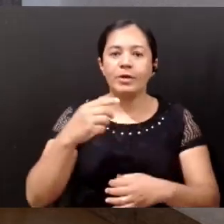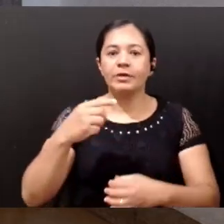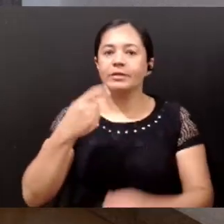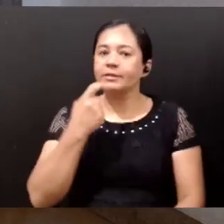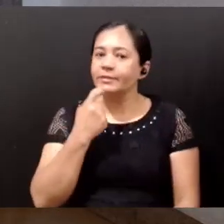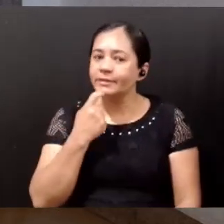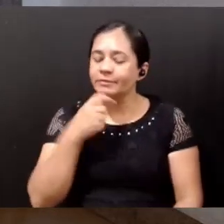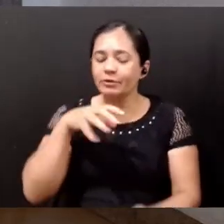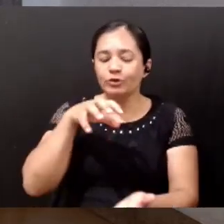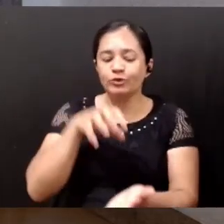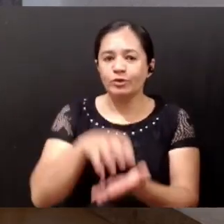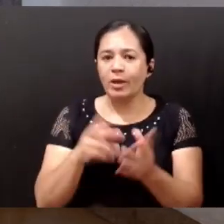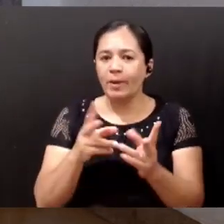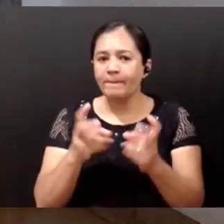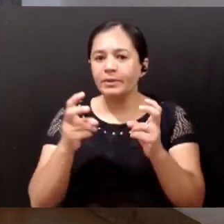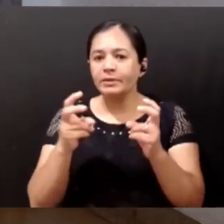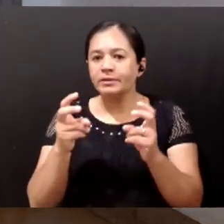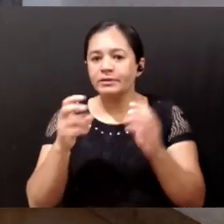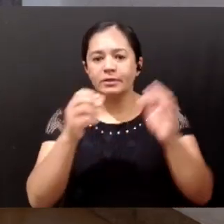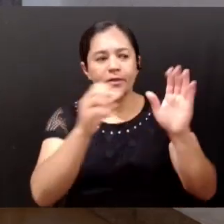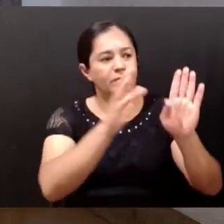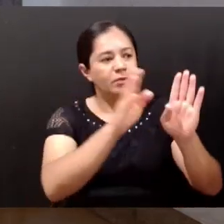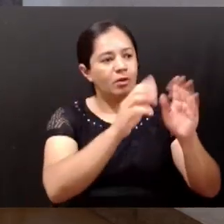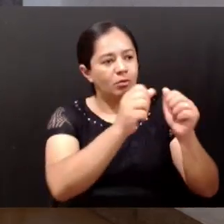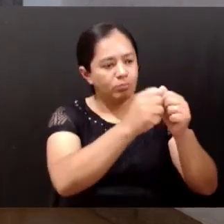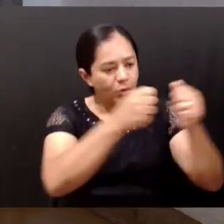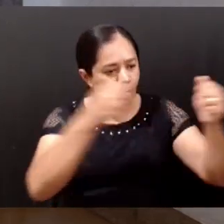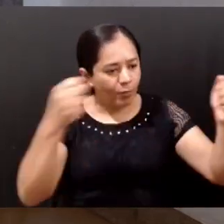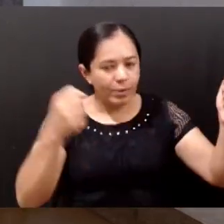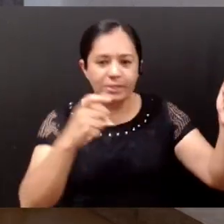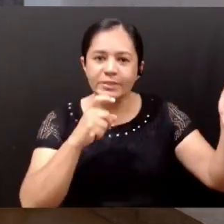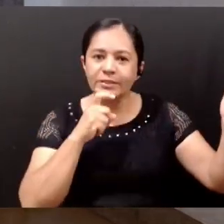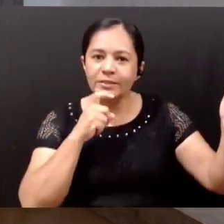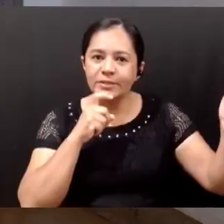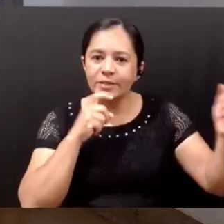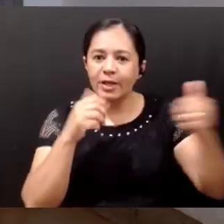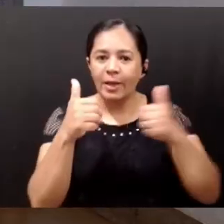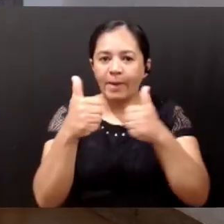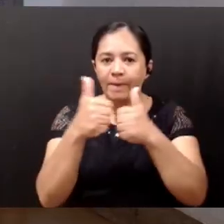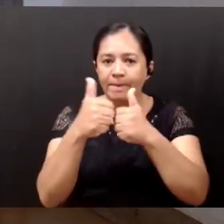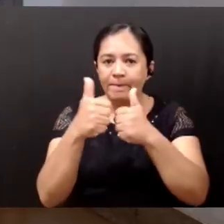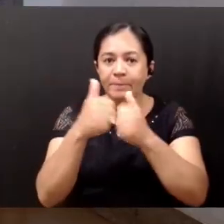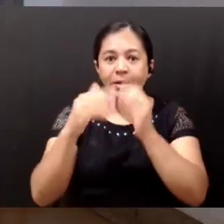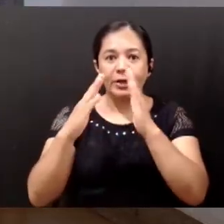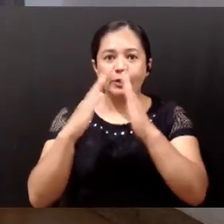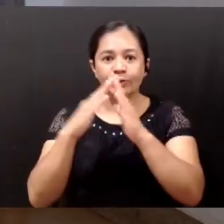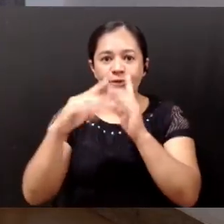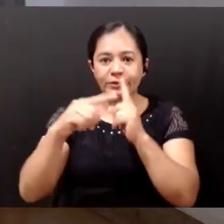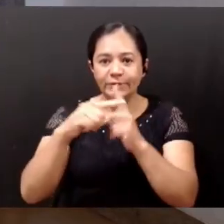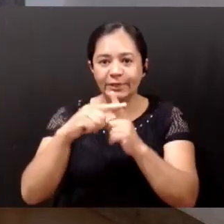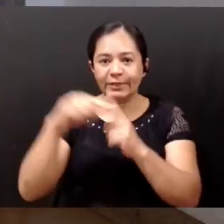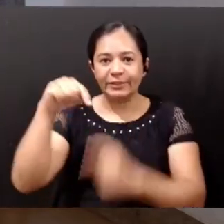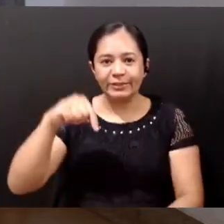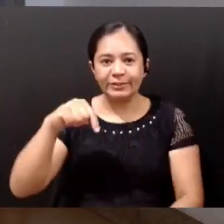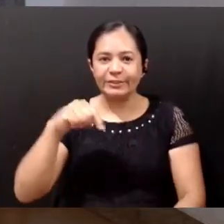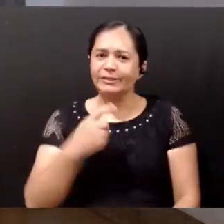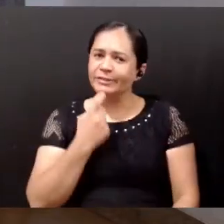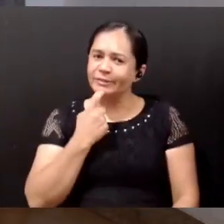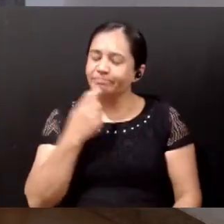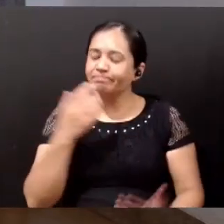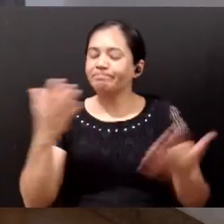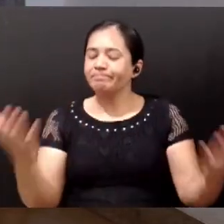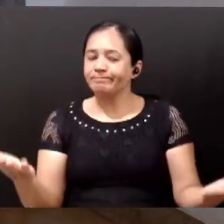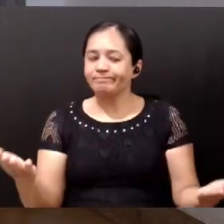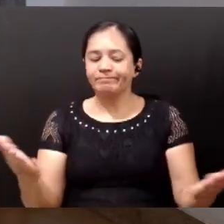uma geladeira perto da Catedral Metropolitana, no caso de Campinas? Pois é o